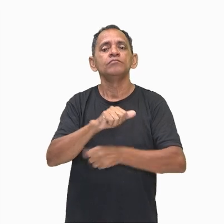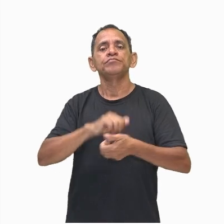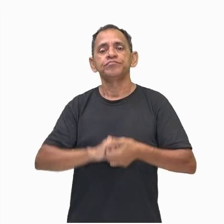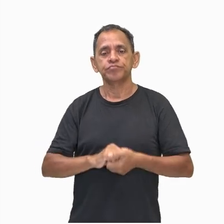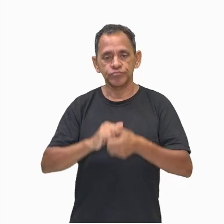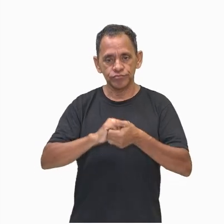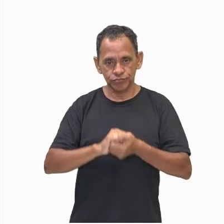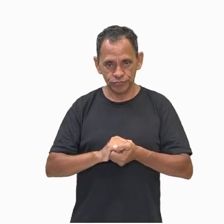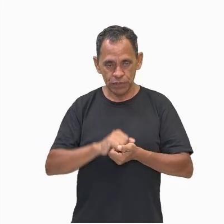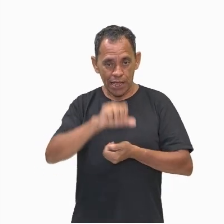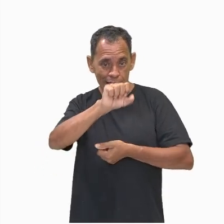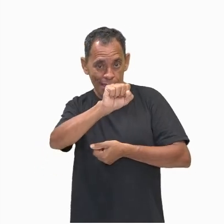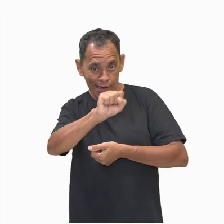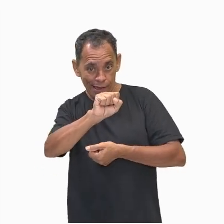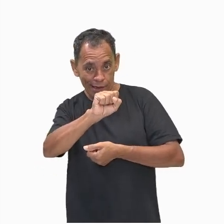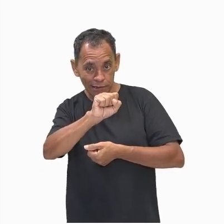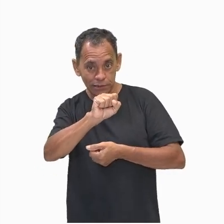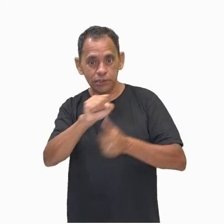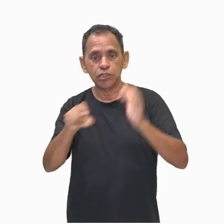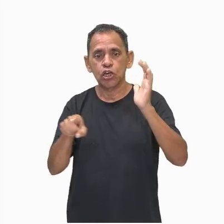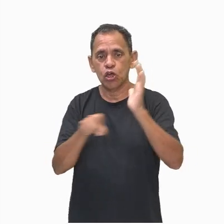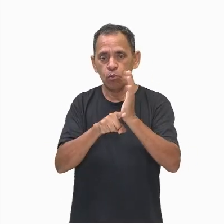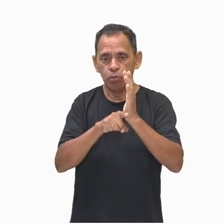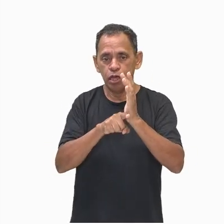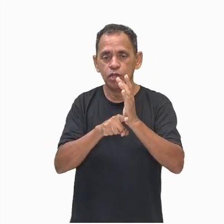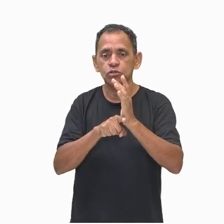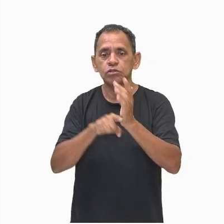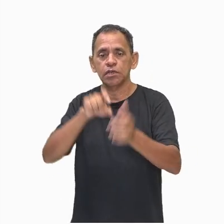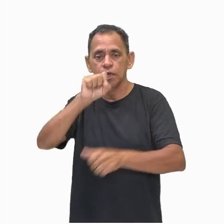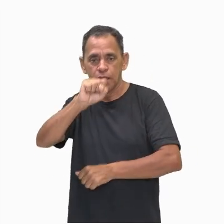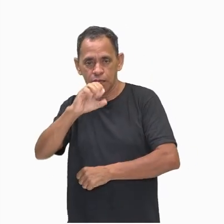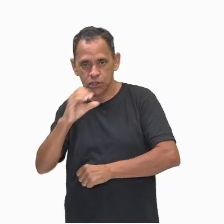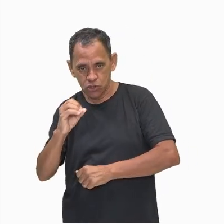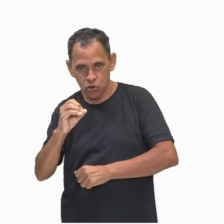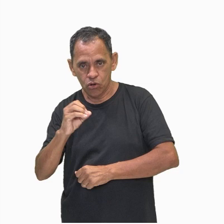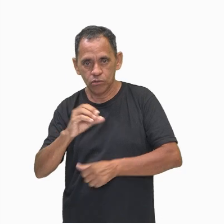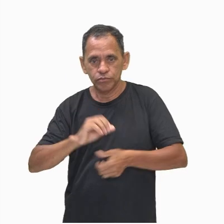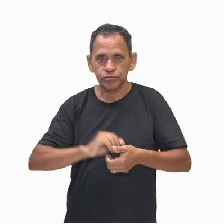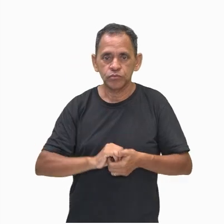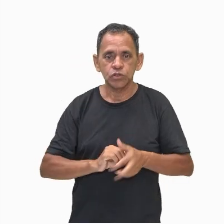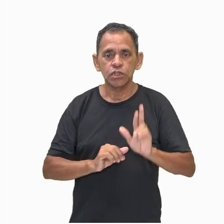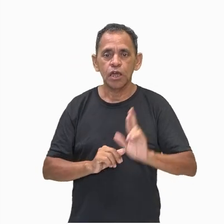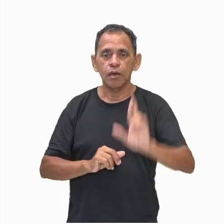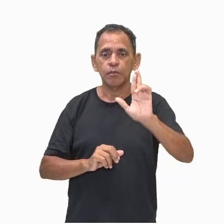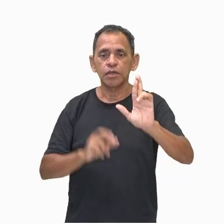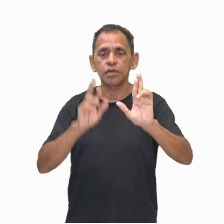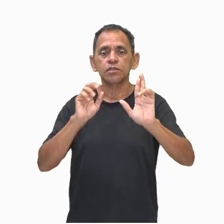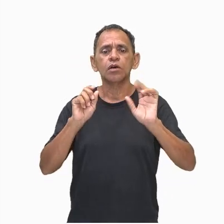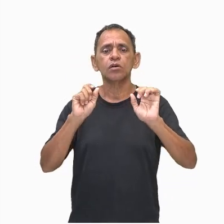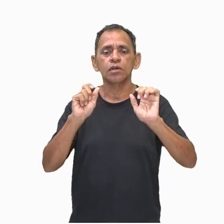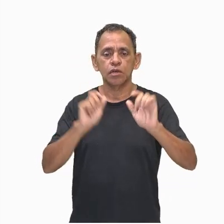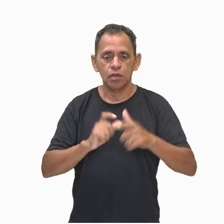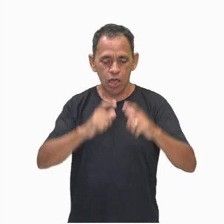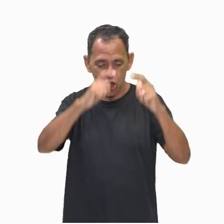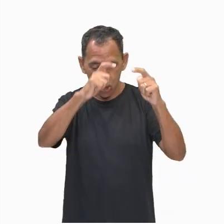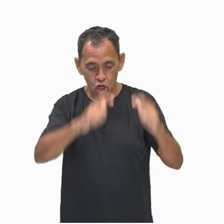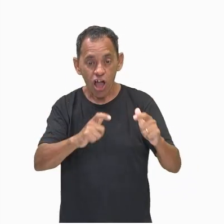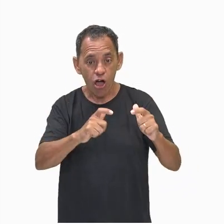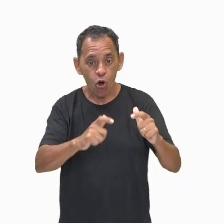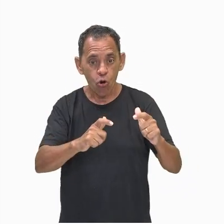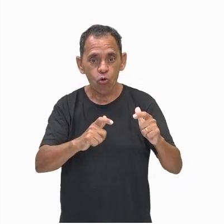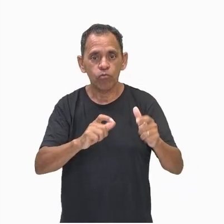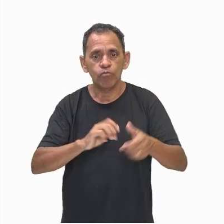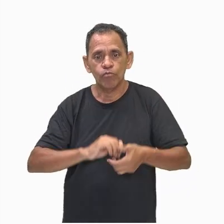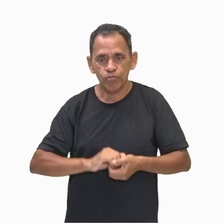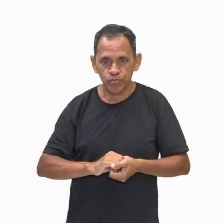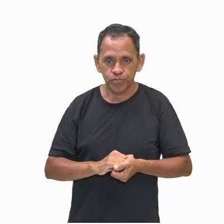S final os S Inicial e esse s representa a posição ou até mesmo